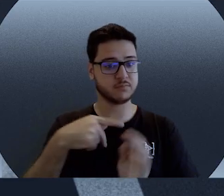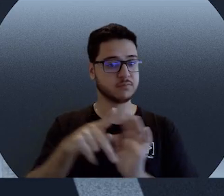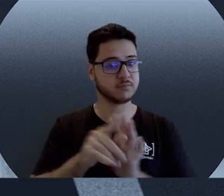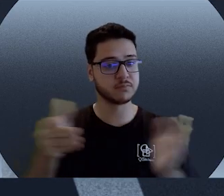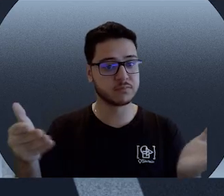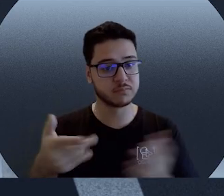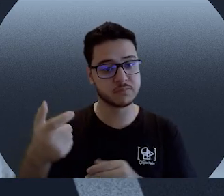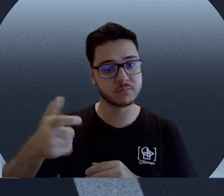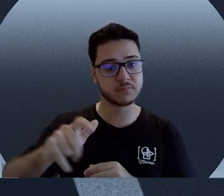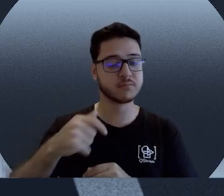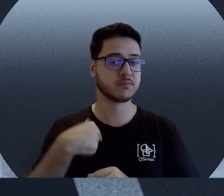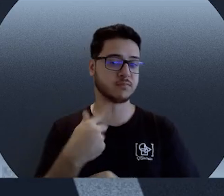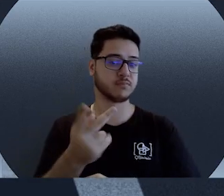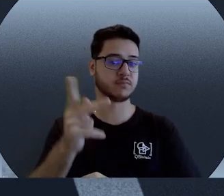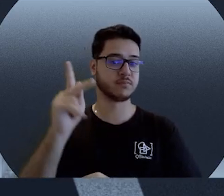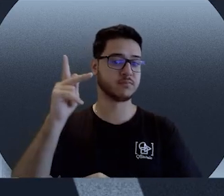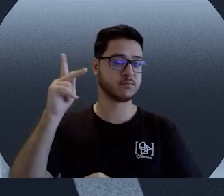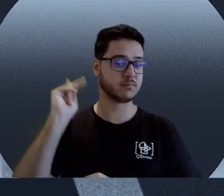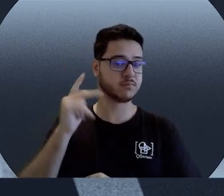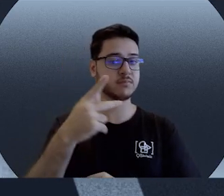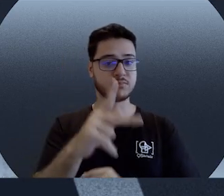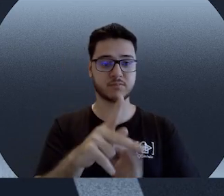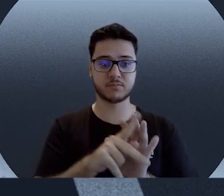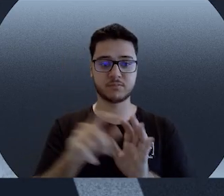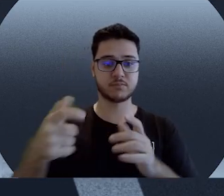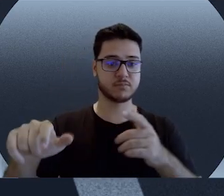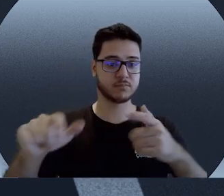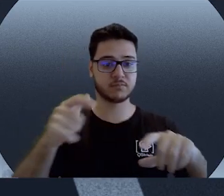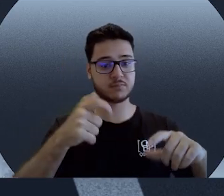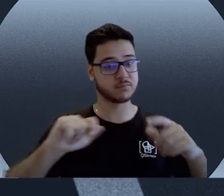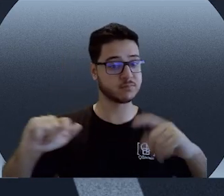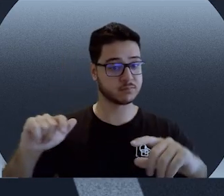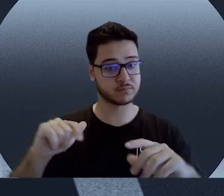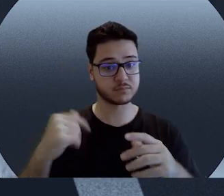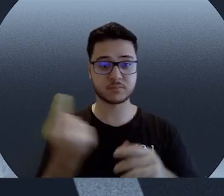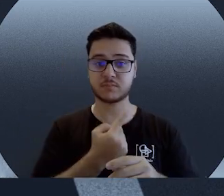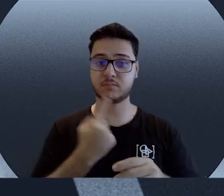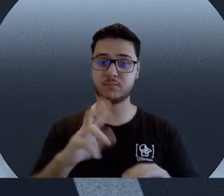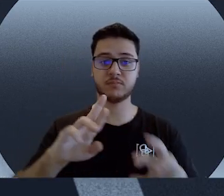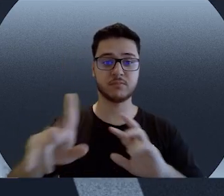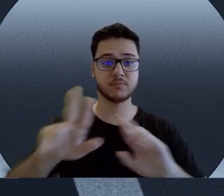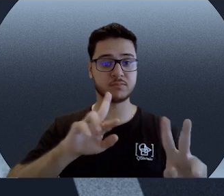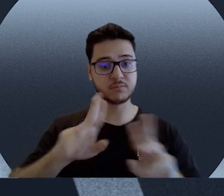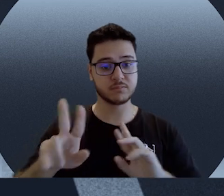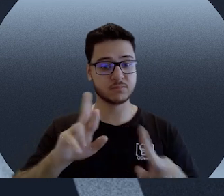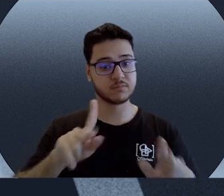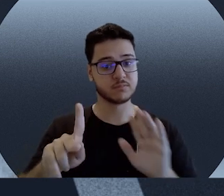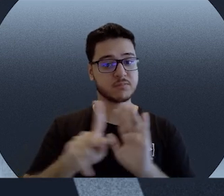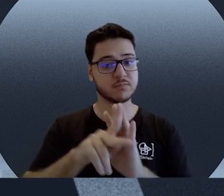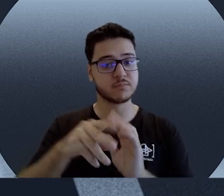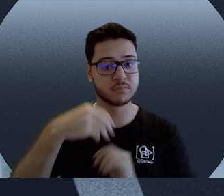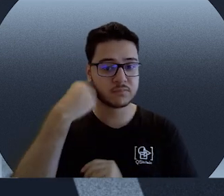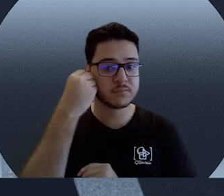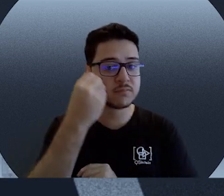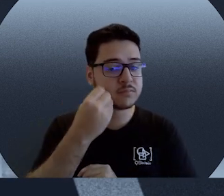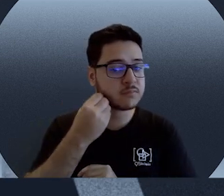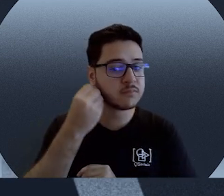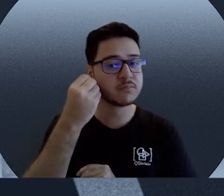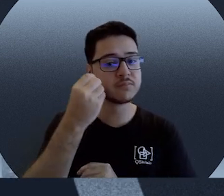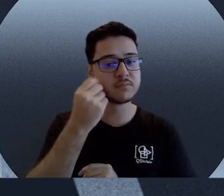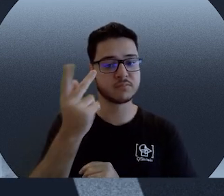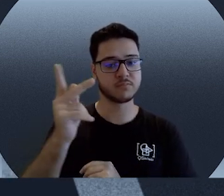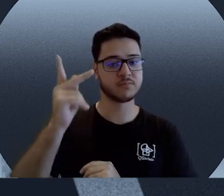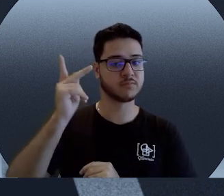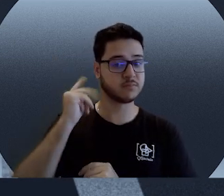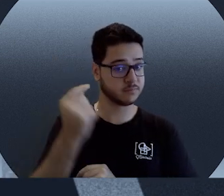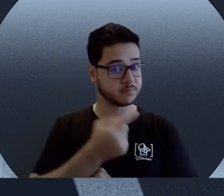tenho uma história, uma bagagem, você tem outra, e através dessas diferenças de vivências e de histórias que